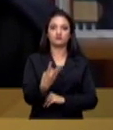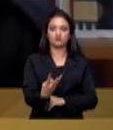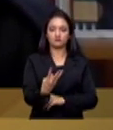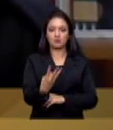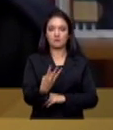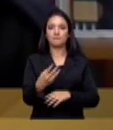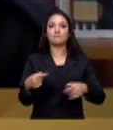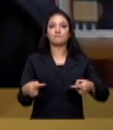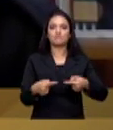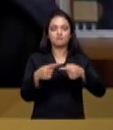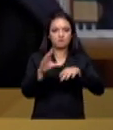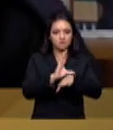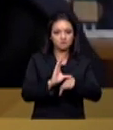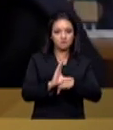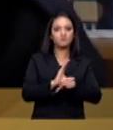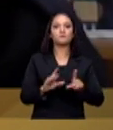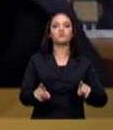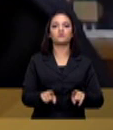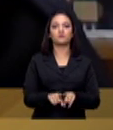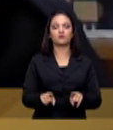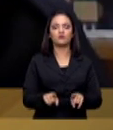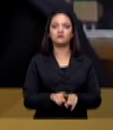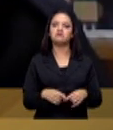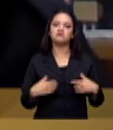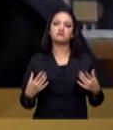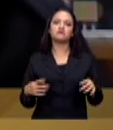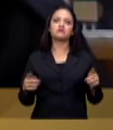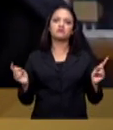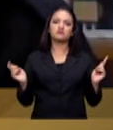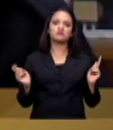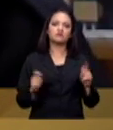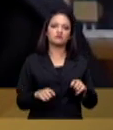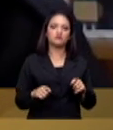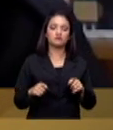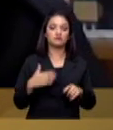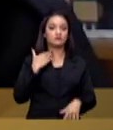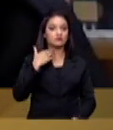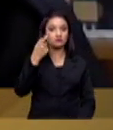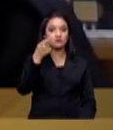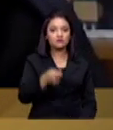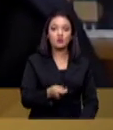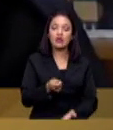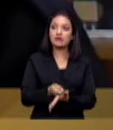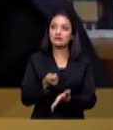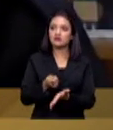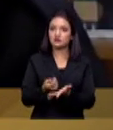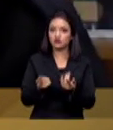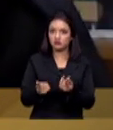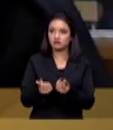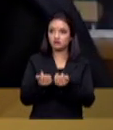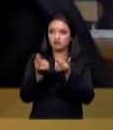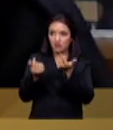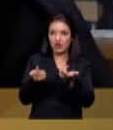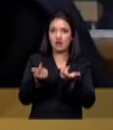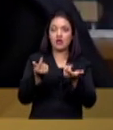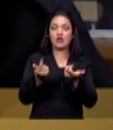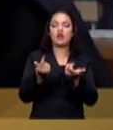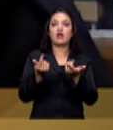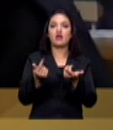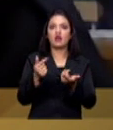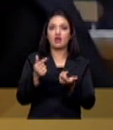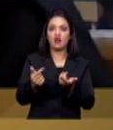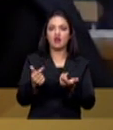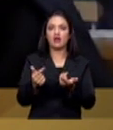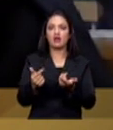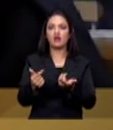acho, inclusive, que a possibilidade do juiz exigir caução vem a favor da parte e,